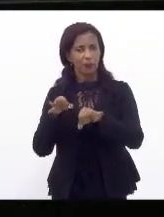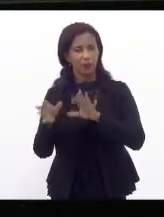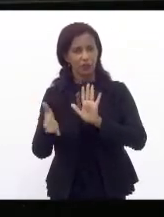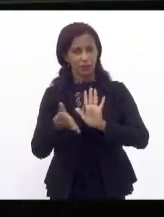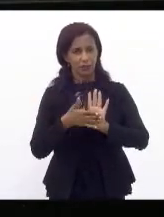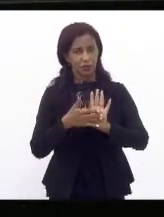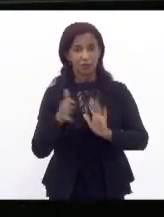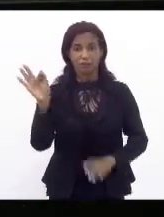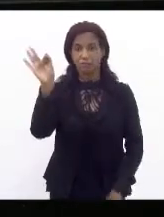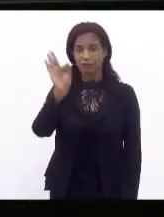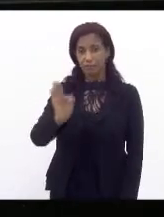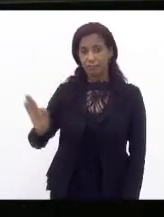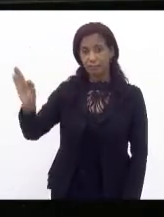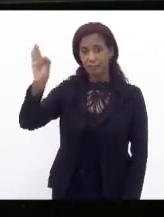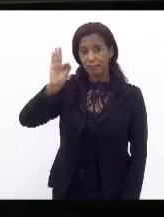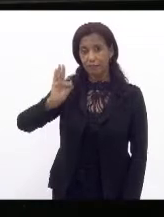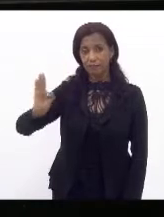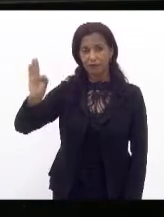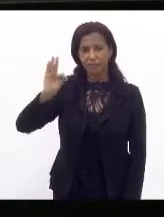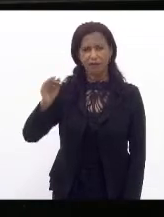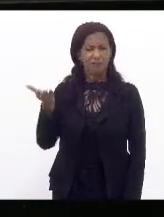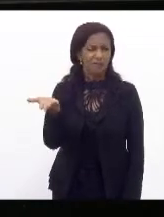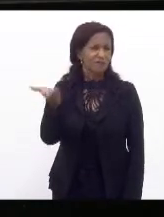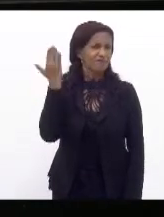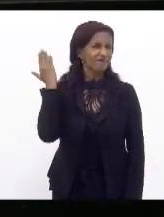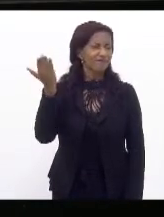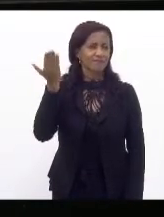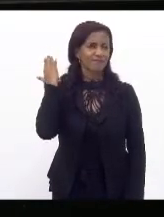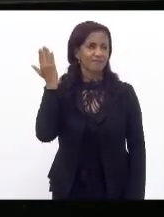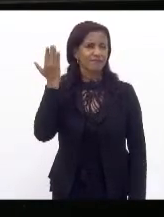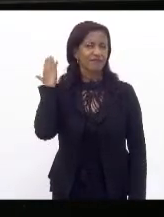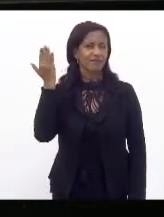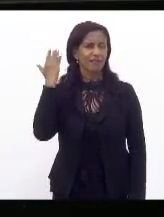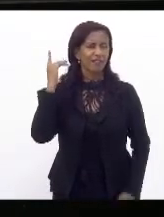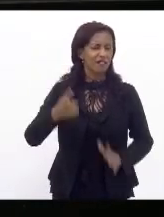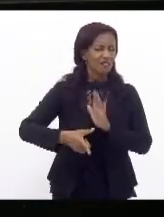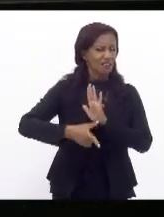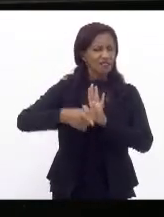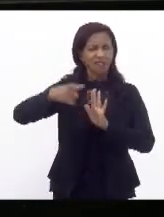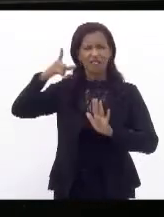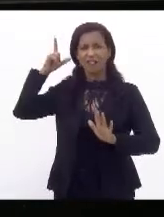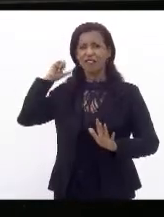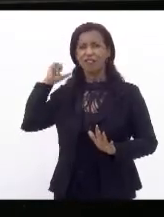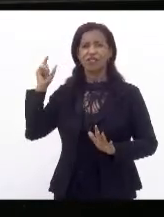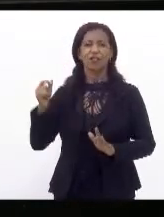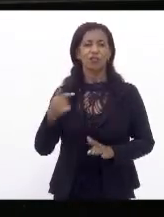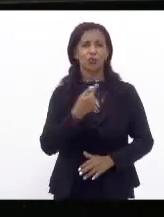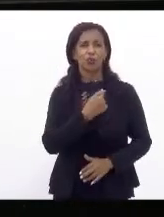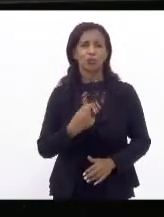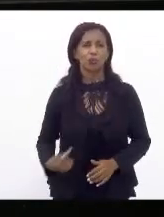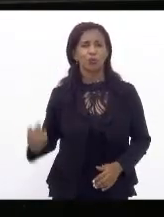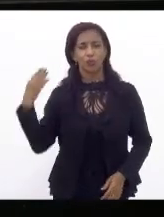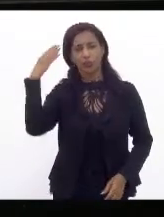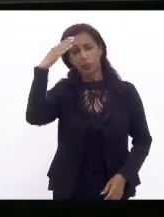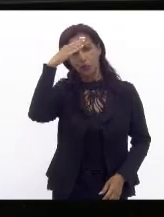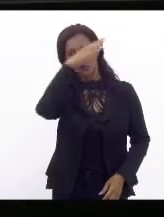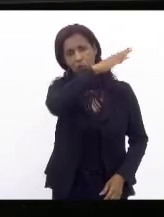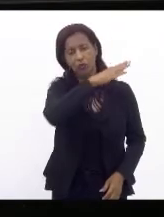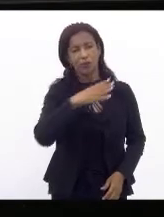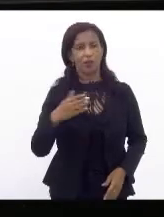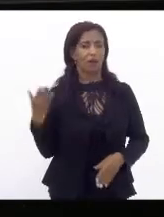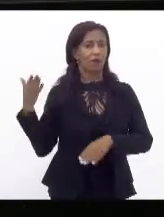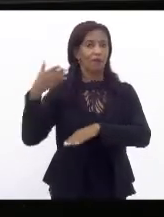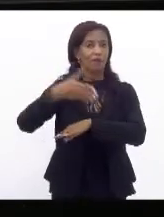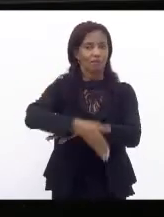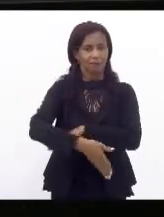de federações muito antes até mesmo do governo Bolsonaro